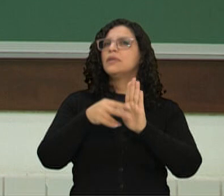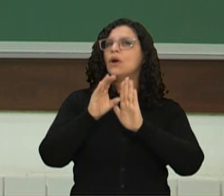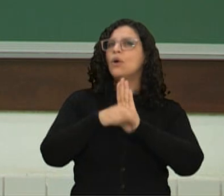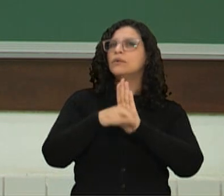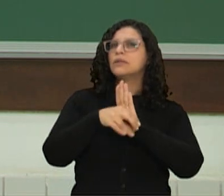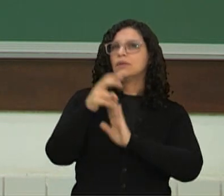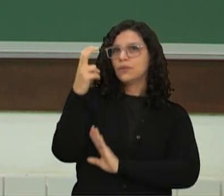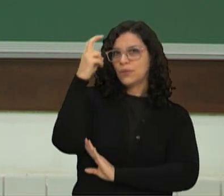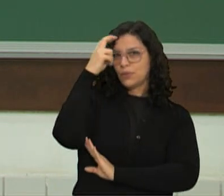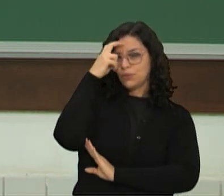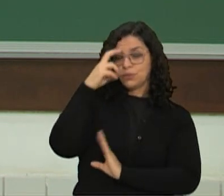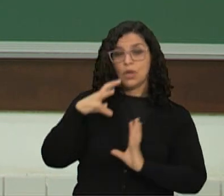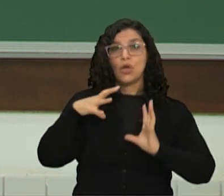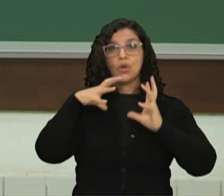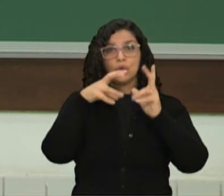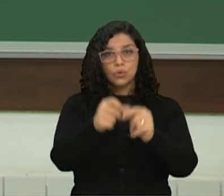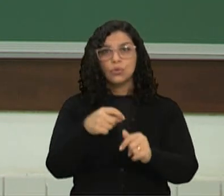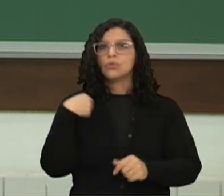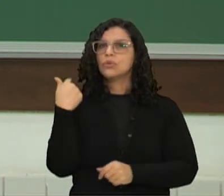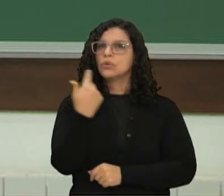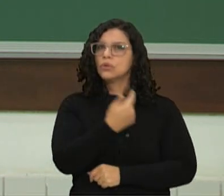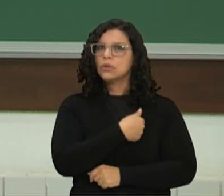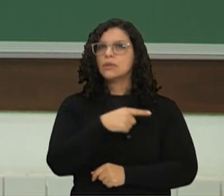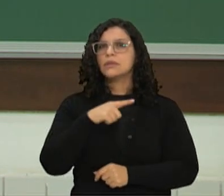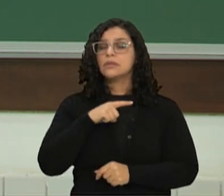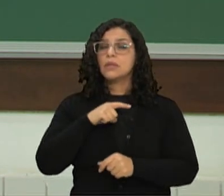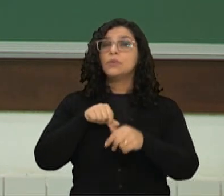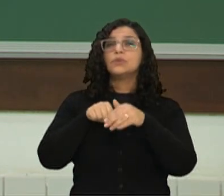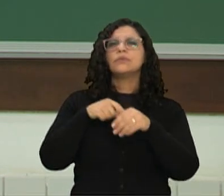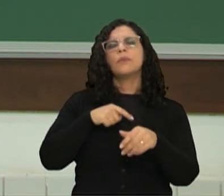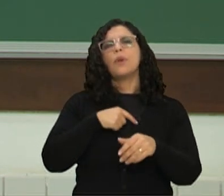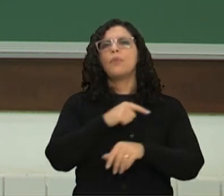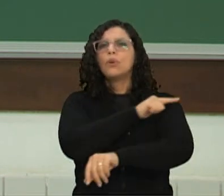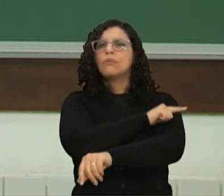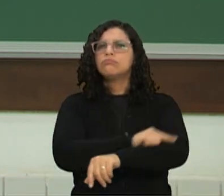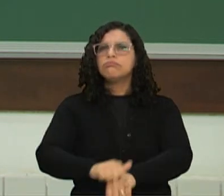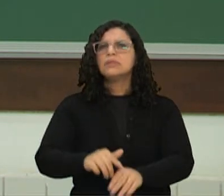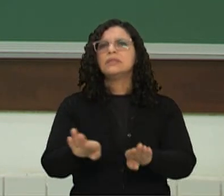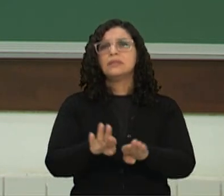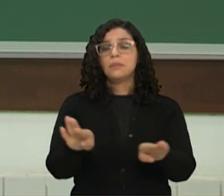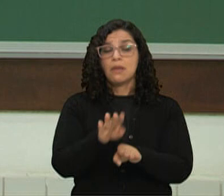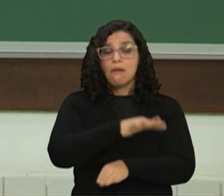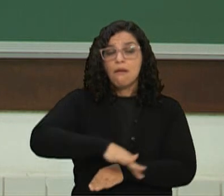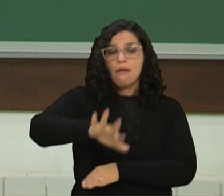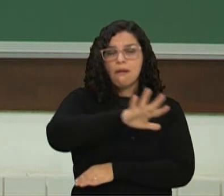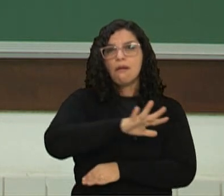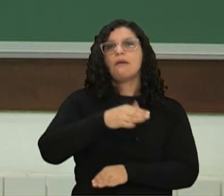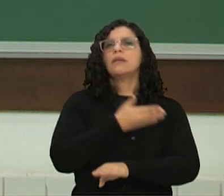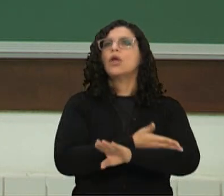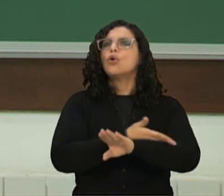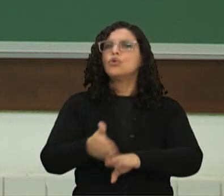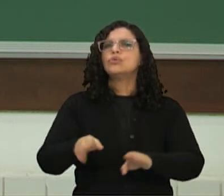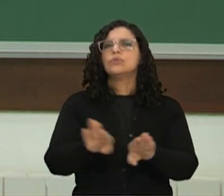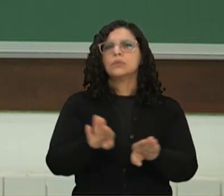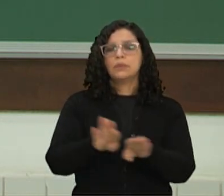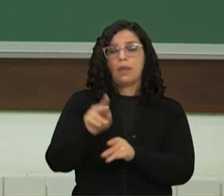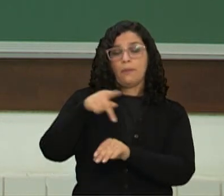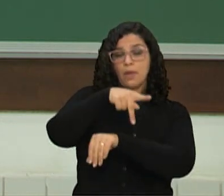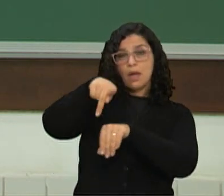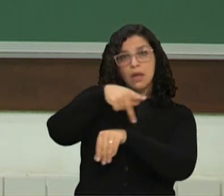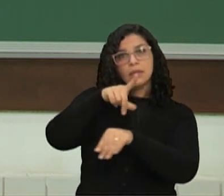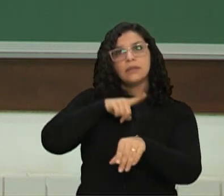vocês. Cultura é tudo aquilo que nós costumamos fazer numa determinada região, num determinado país, a forma como